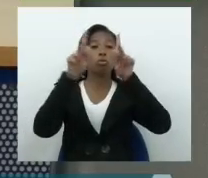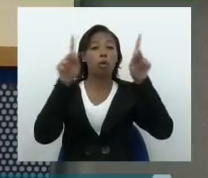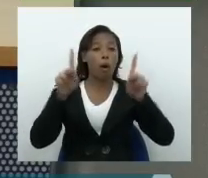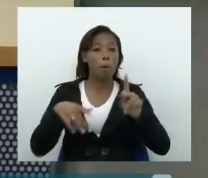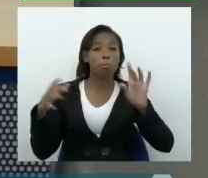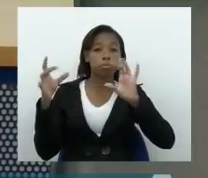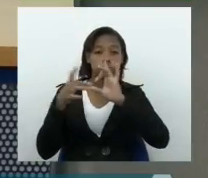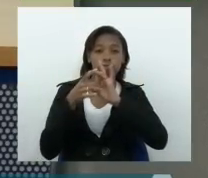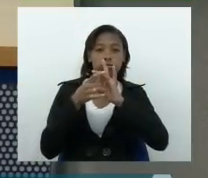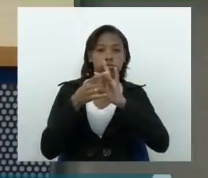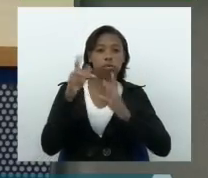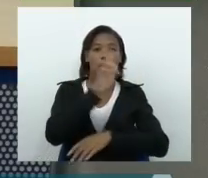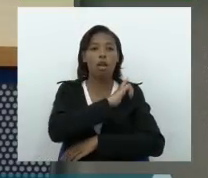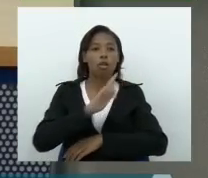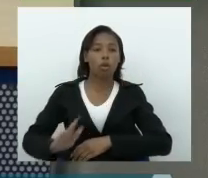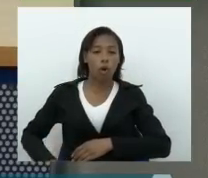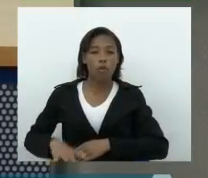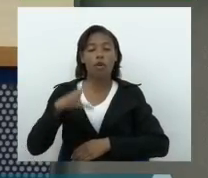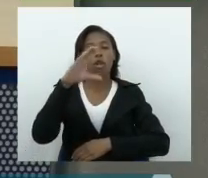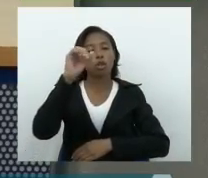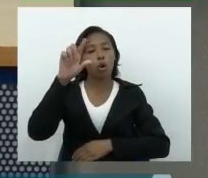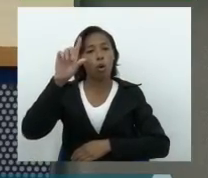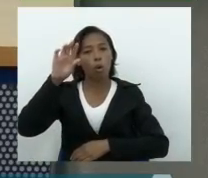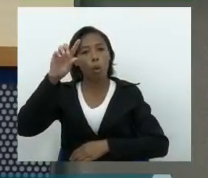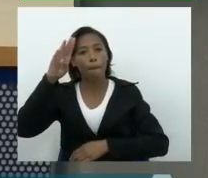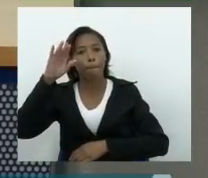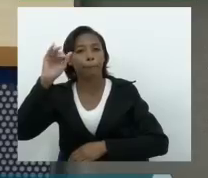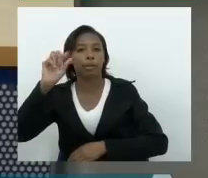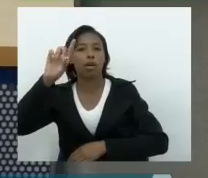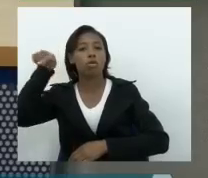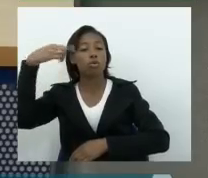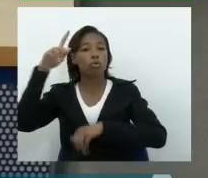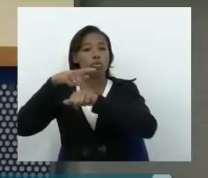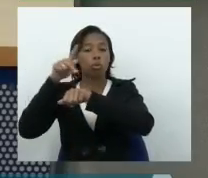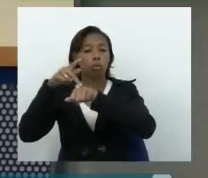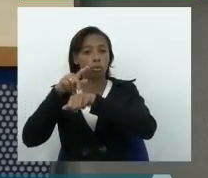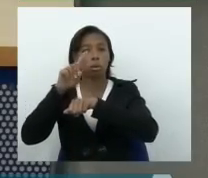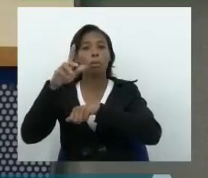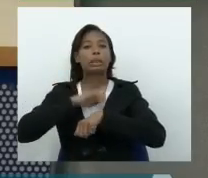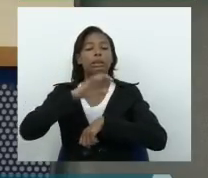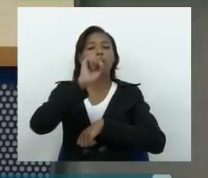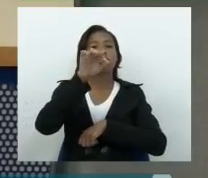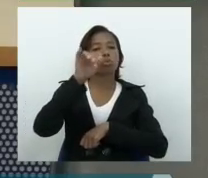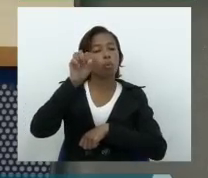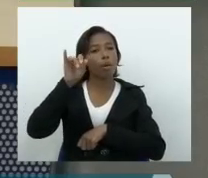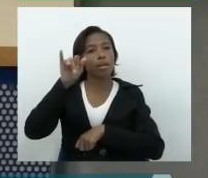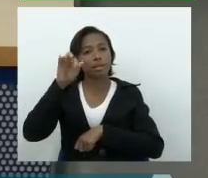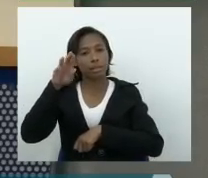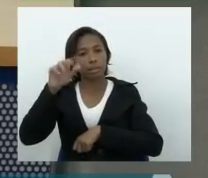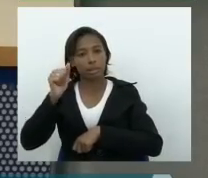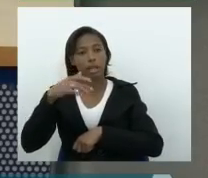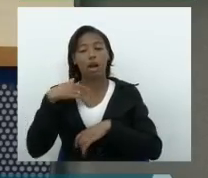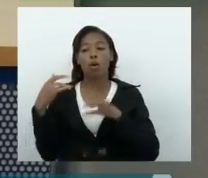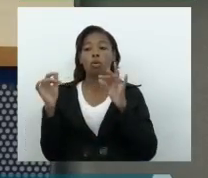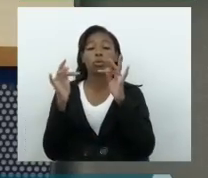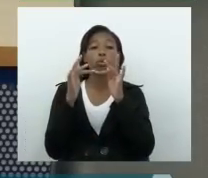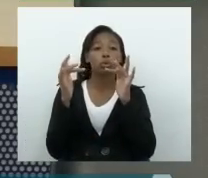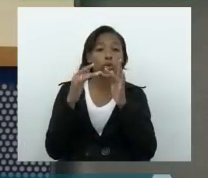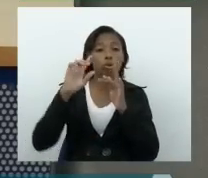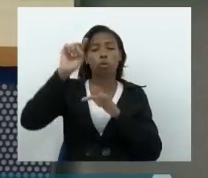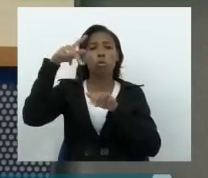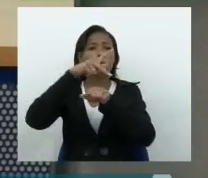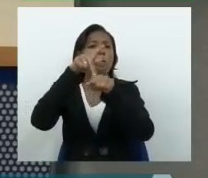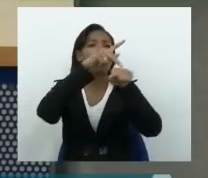as Farc e o governo da Colômbia. Um acordo que foi promovido pela Suécia, em companhia com Cuba e